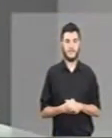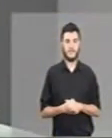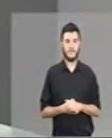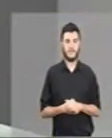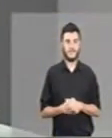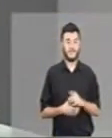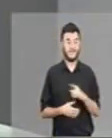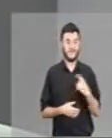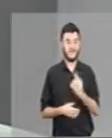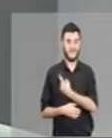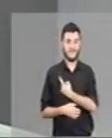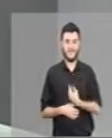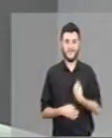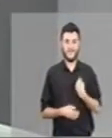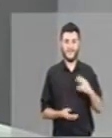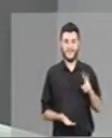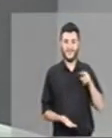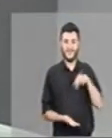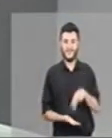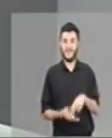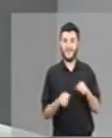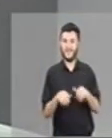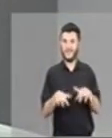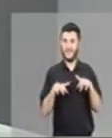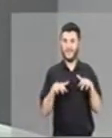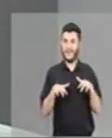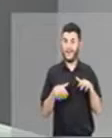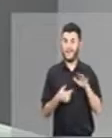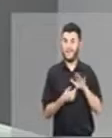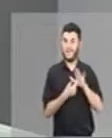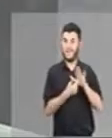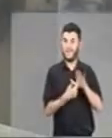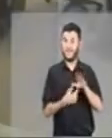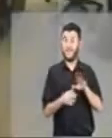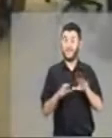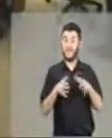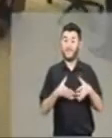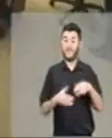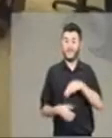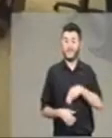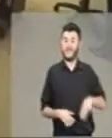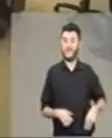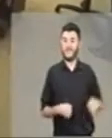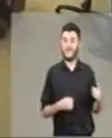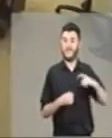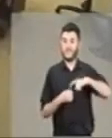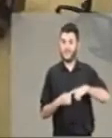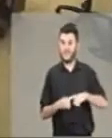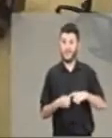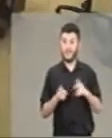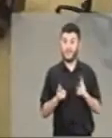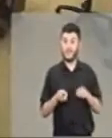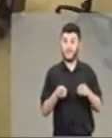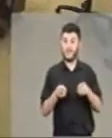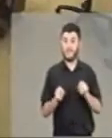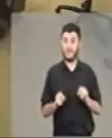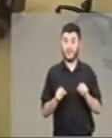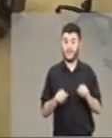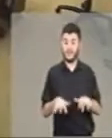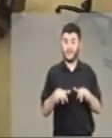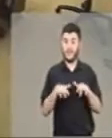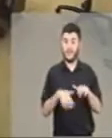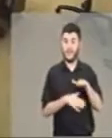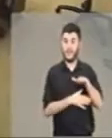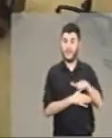Estamos de volta com o Direto do Plenário, já com imagens dos ministros retornando aos respectivos lugares. É a continuação da sessão plenária da tarde